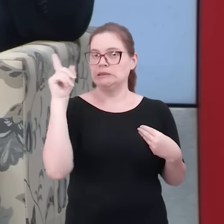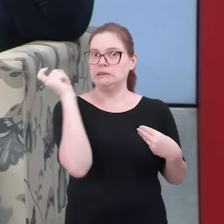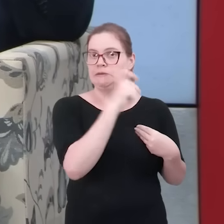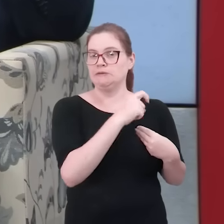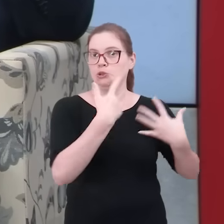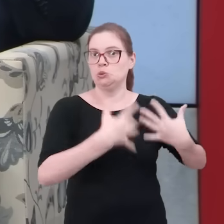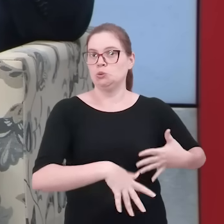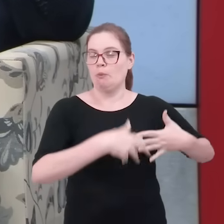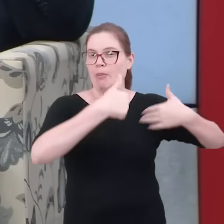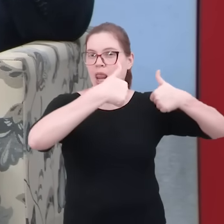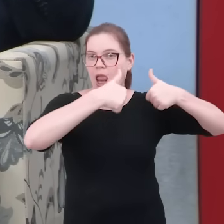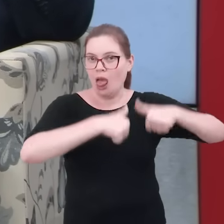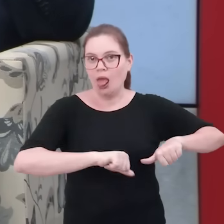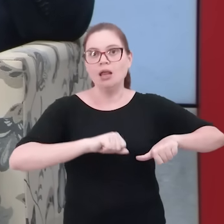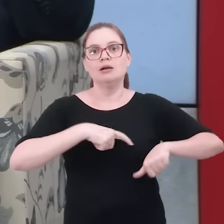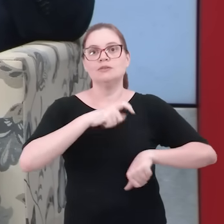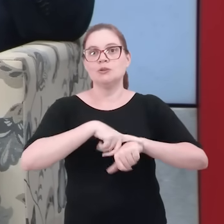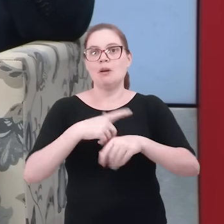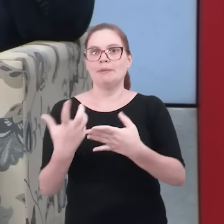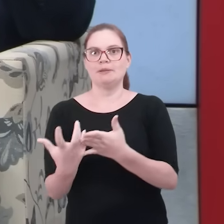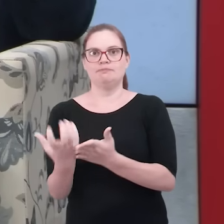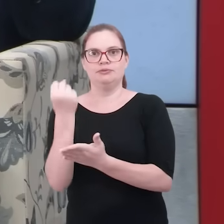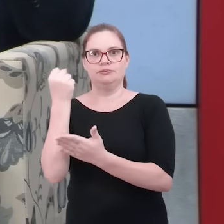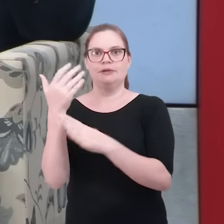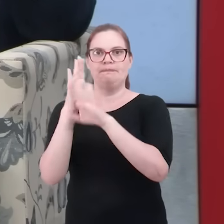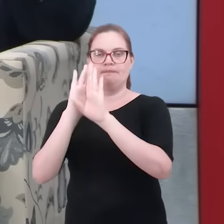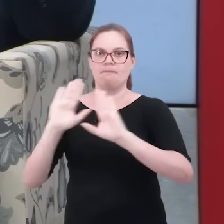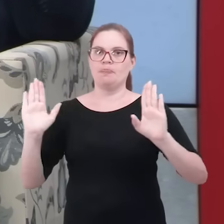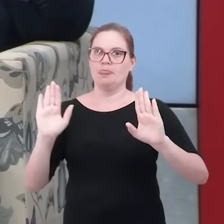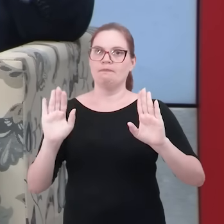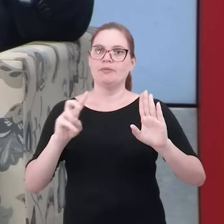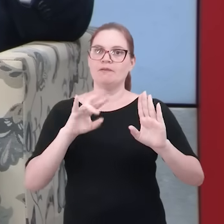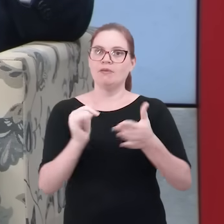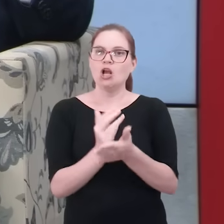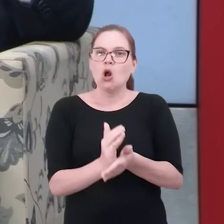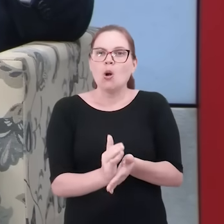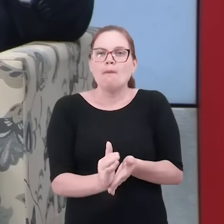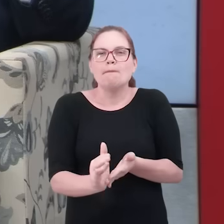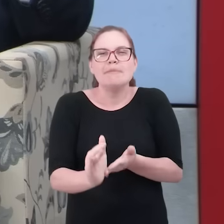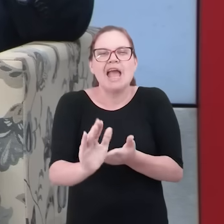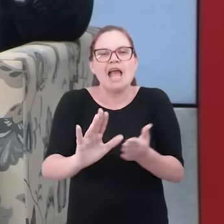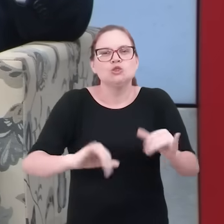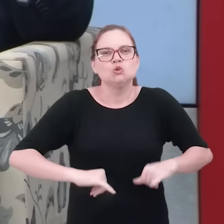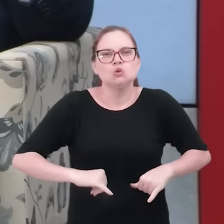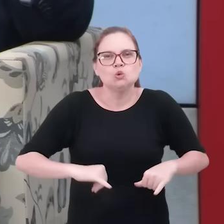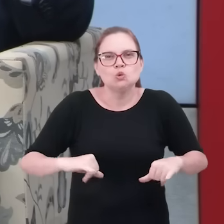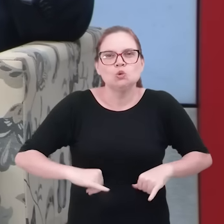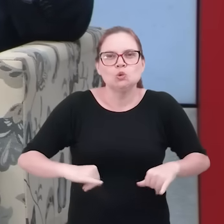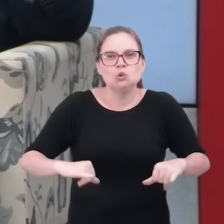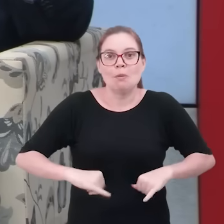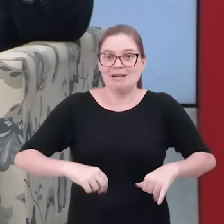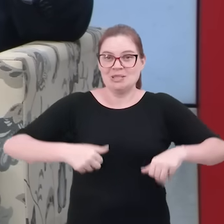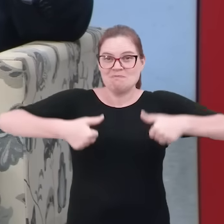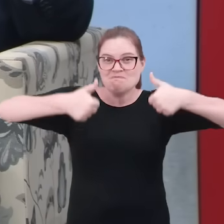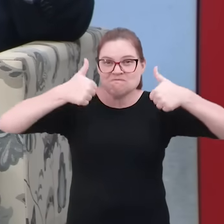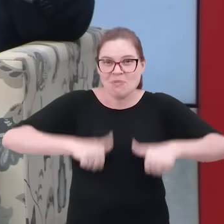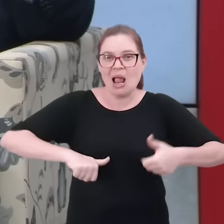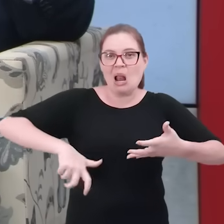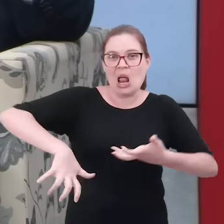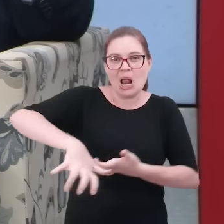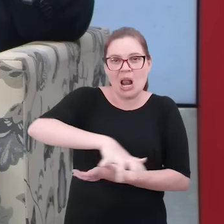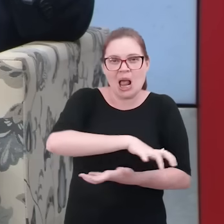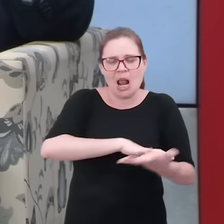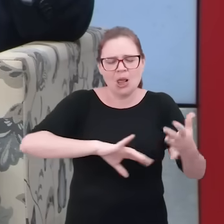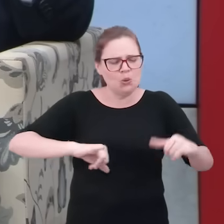grandes provas, vai ser tirá-la. Ela vai passar pelo princípio das dores. Mas antes que entre as dores,